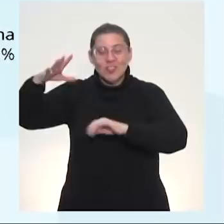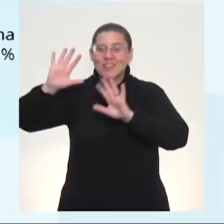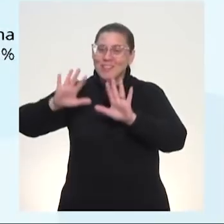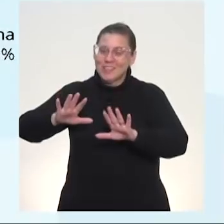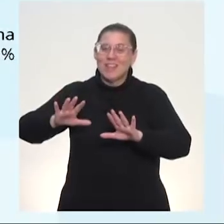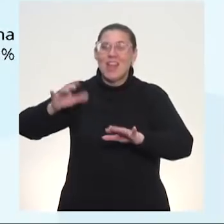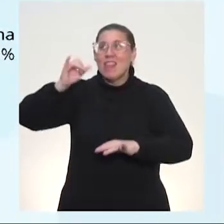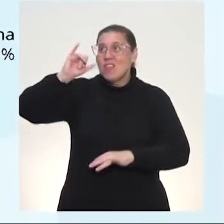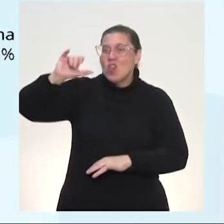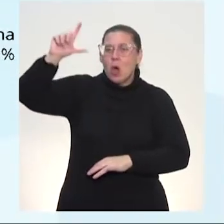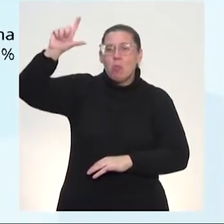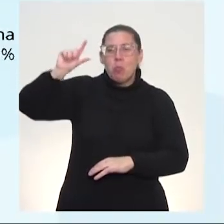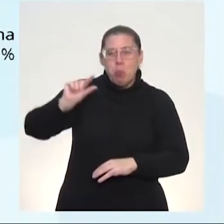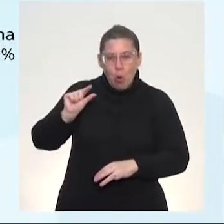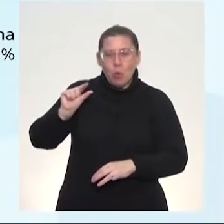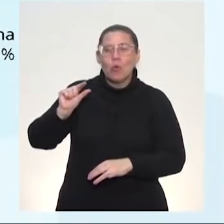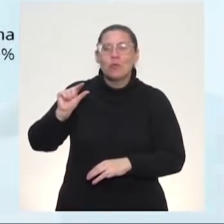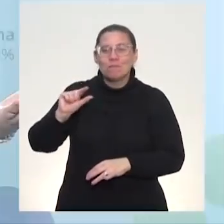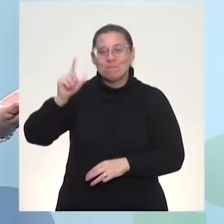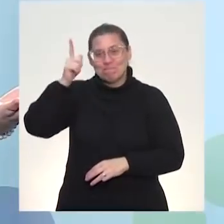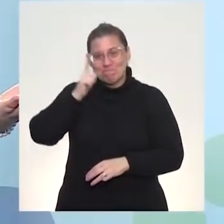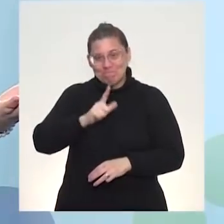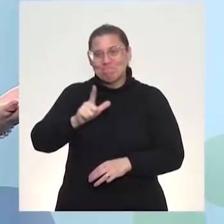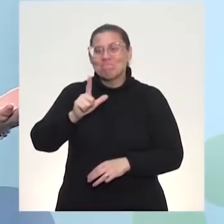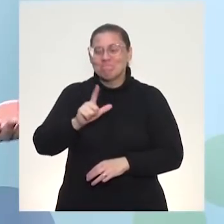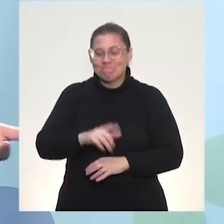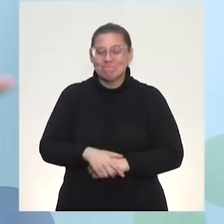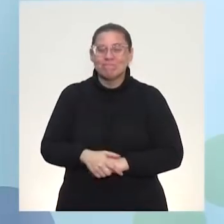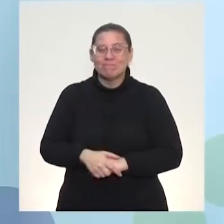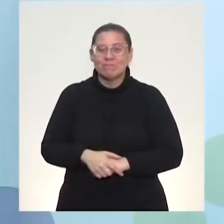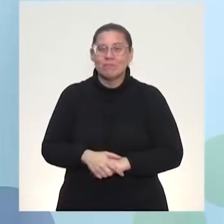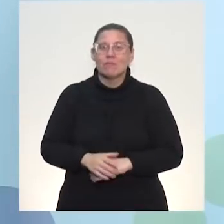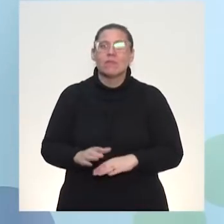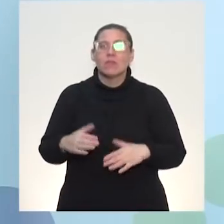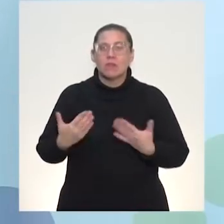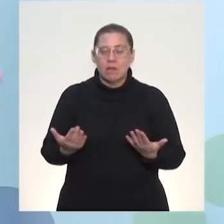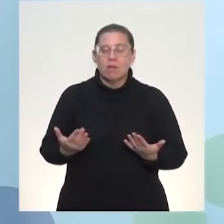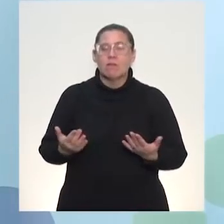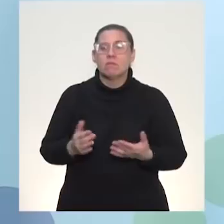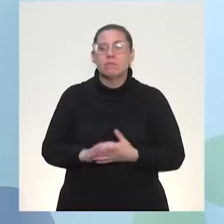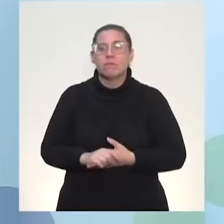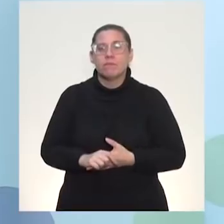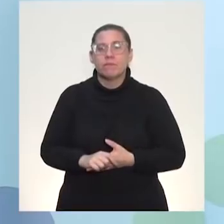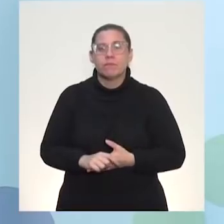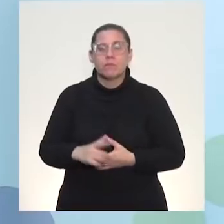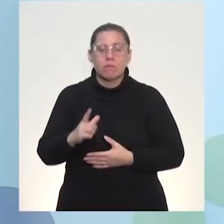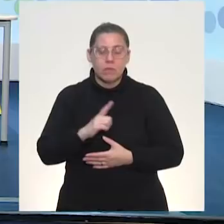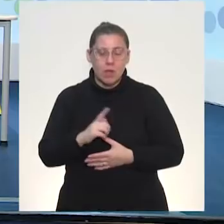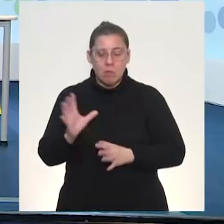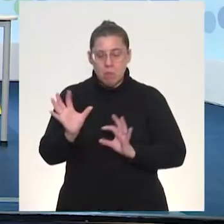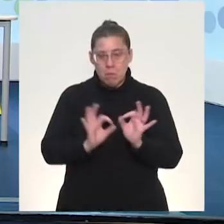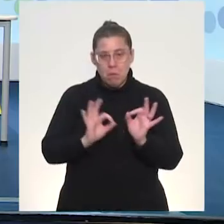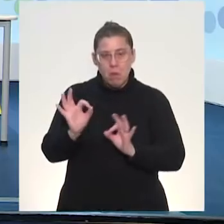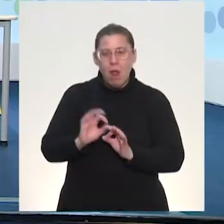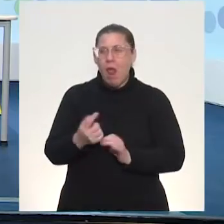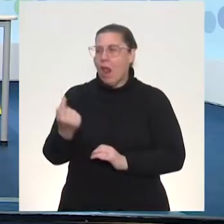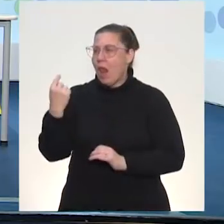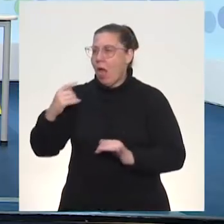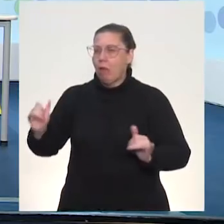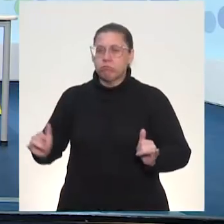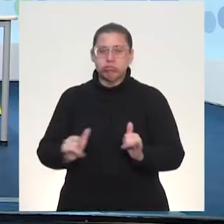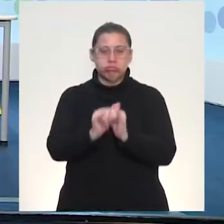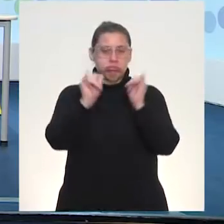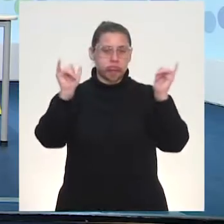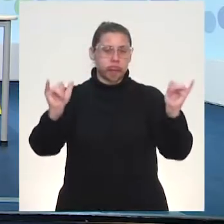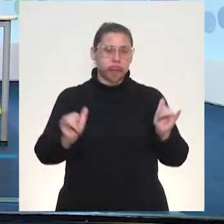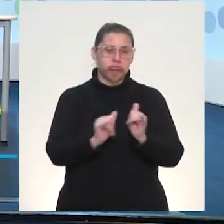menos energia para trazer essa energia luminosa para a gente, né, professor Fábio? Então, da formação dela lá na hidrelétrica,